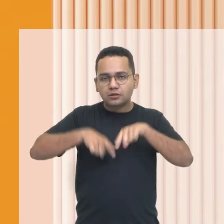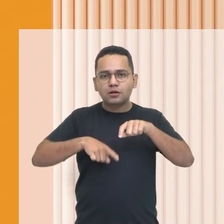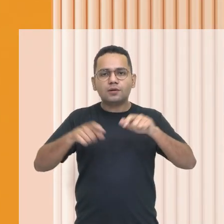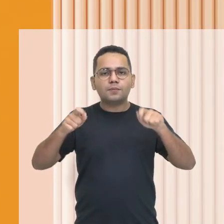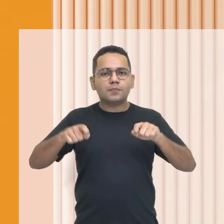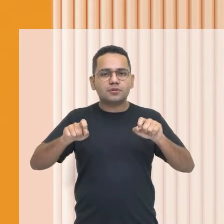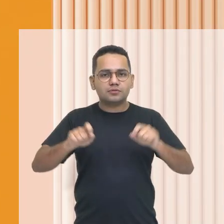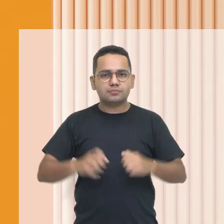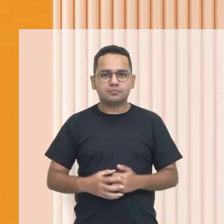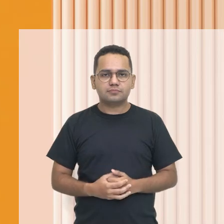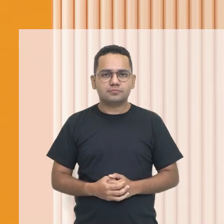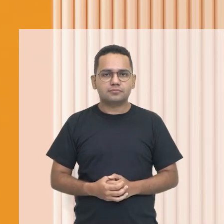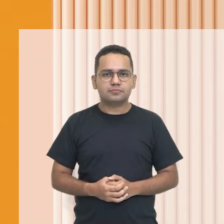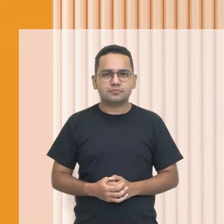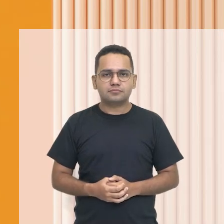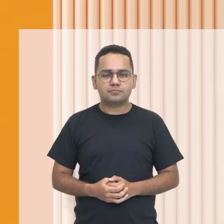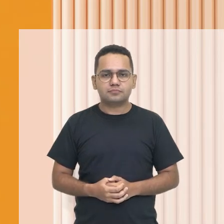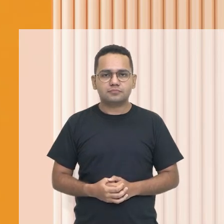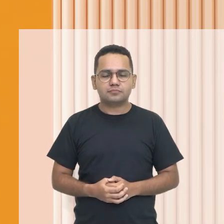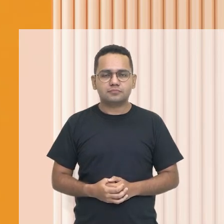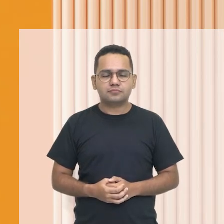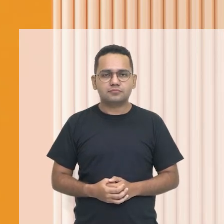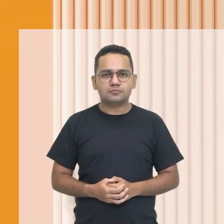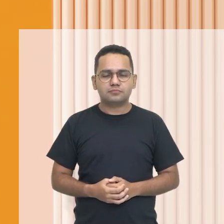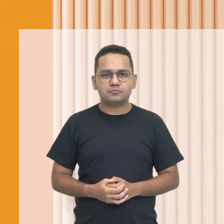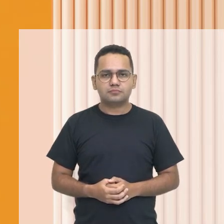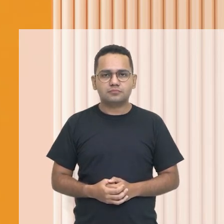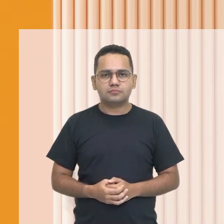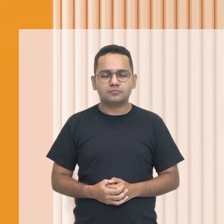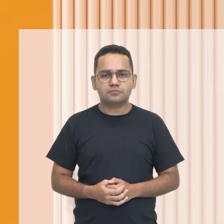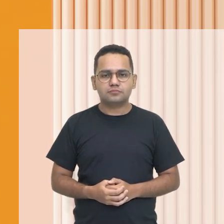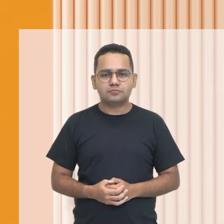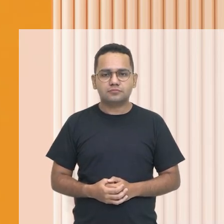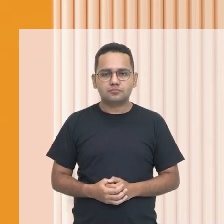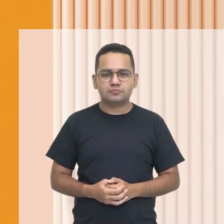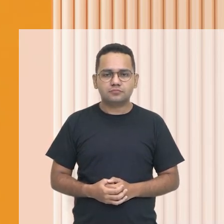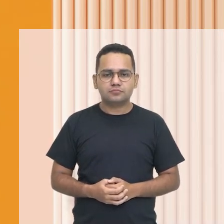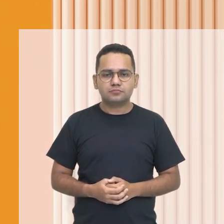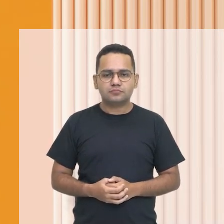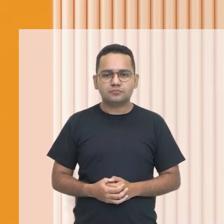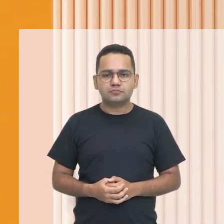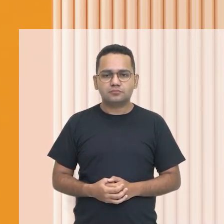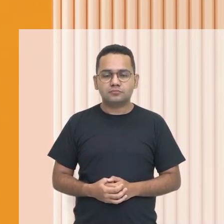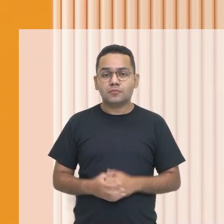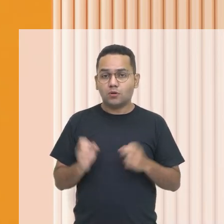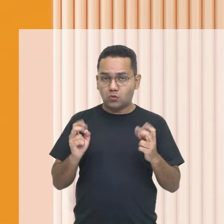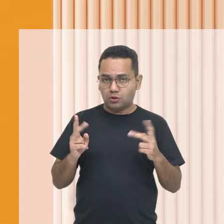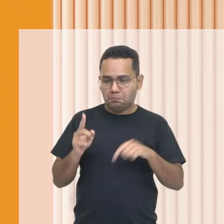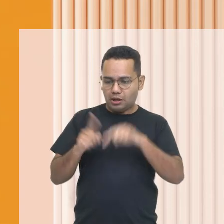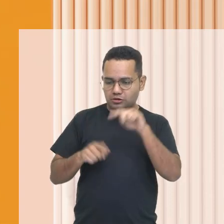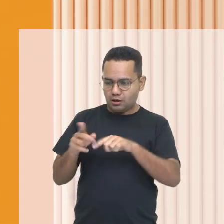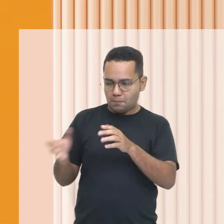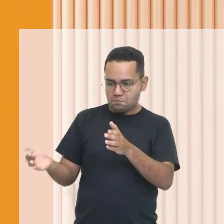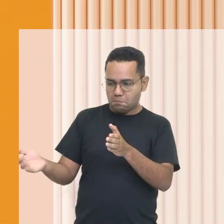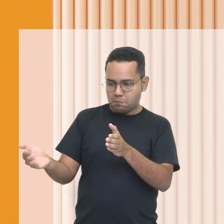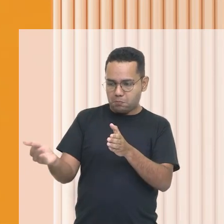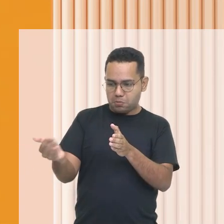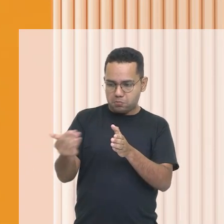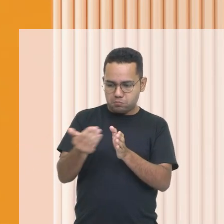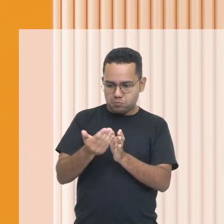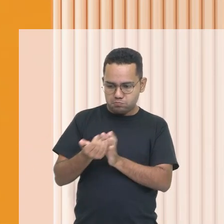produção e também a acumulação da riqueza gerada por esse comércio já na